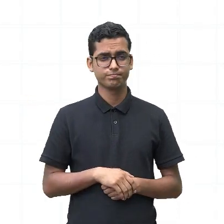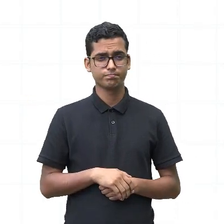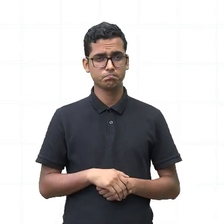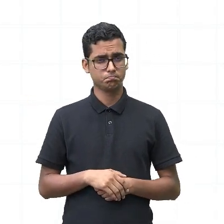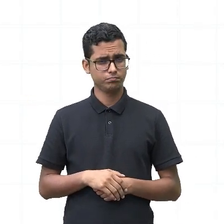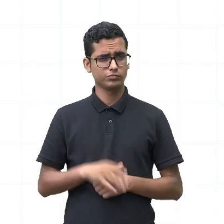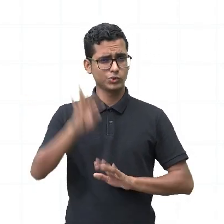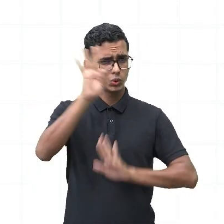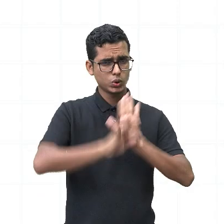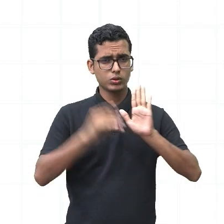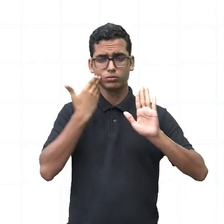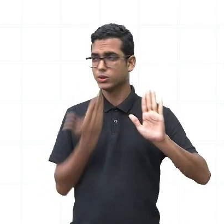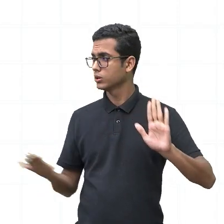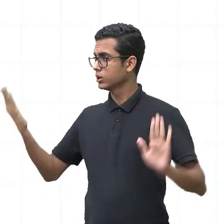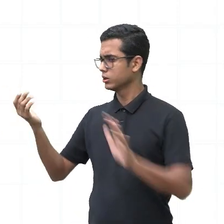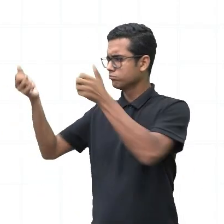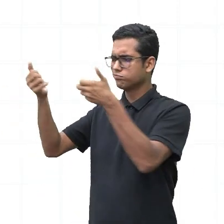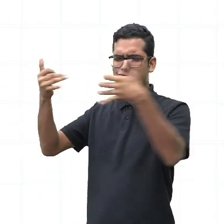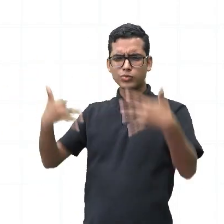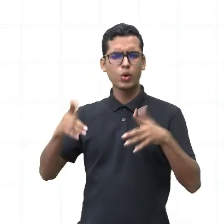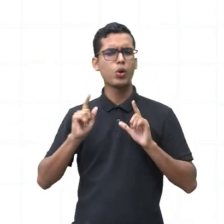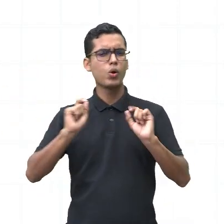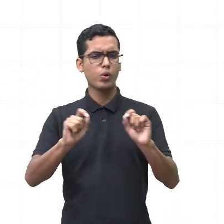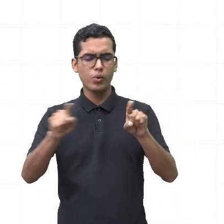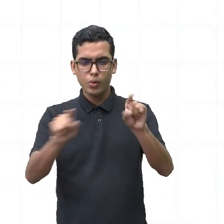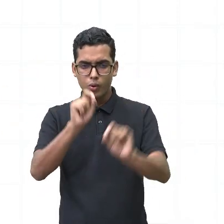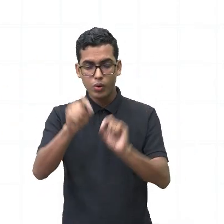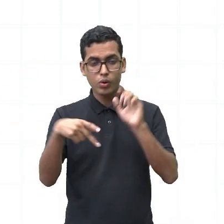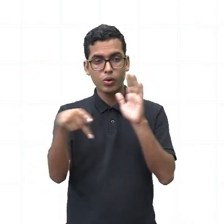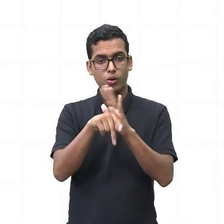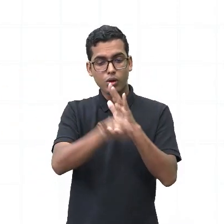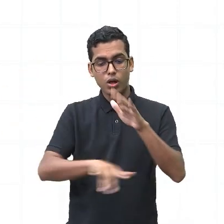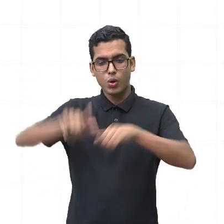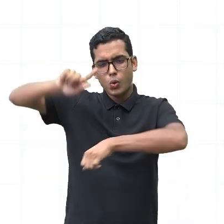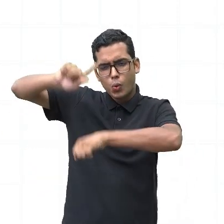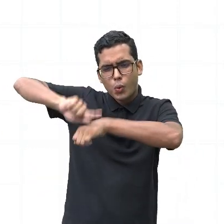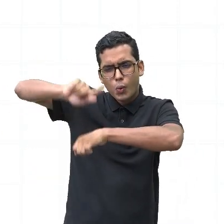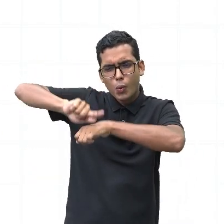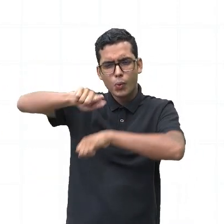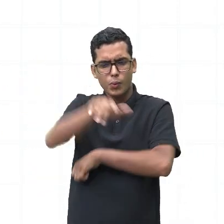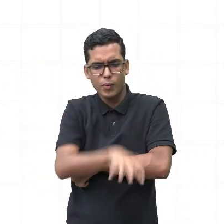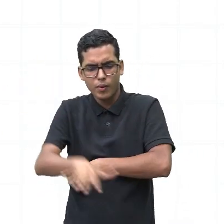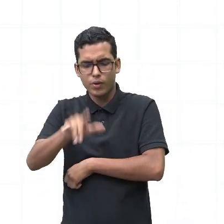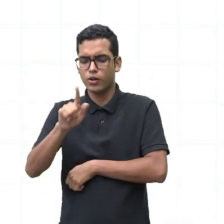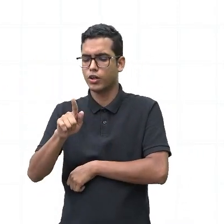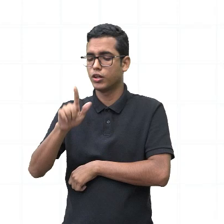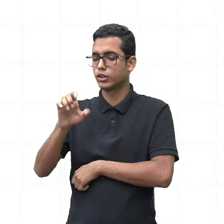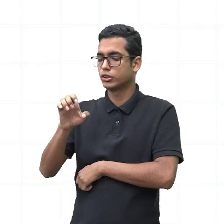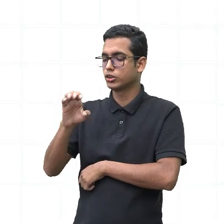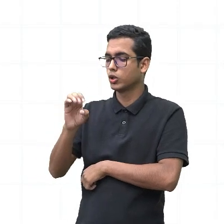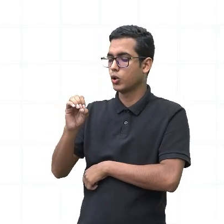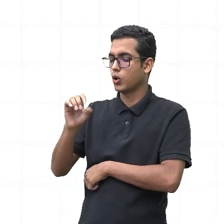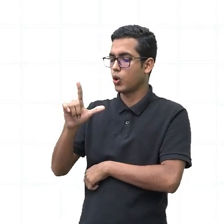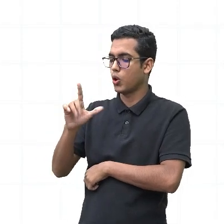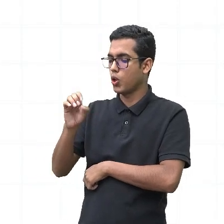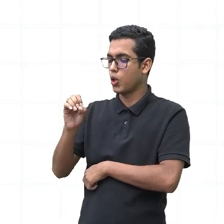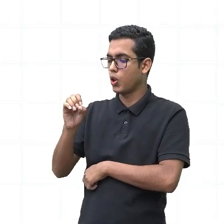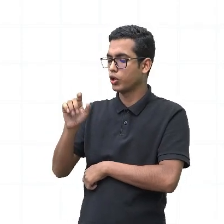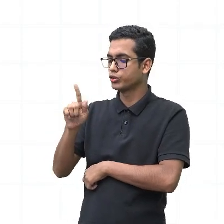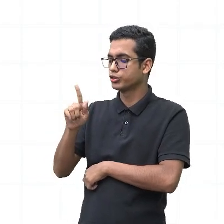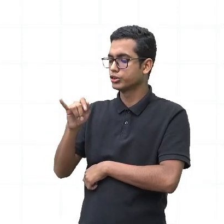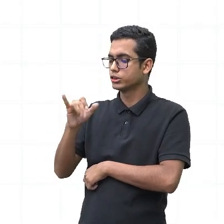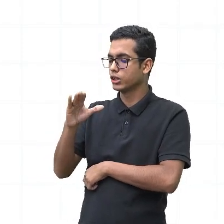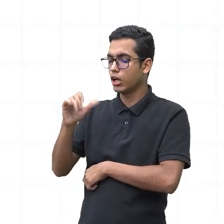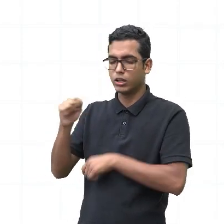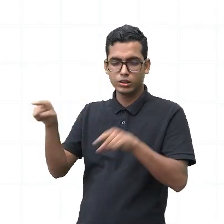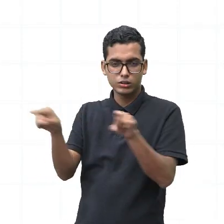aqui, né, que é questão geológica, condições geológicas e a produção, depósitos de minerais.